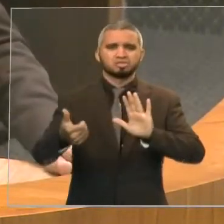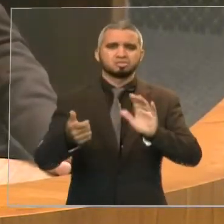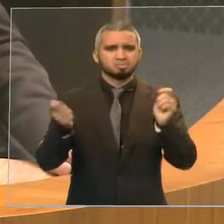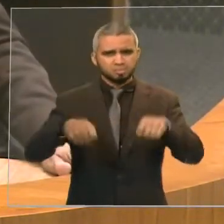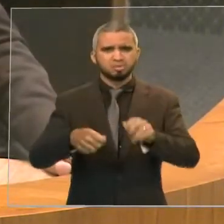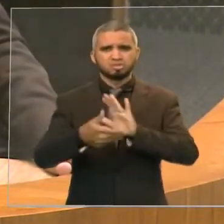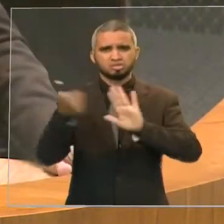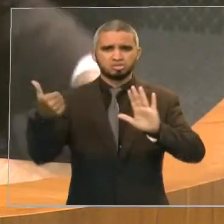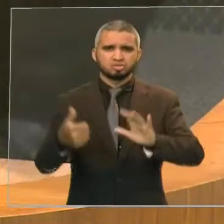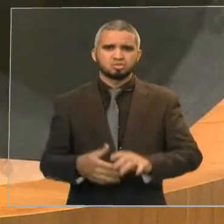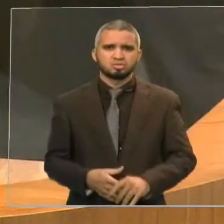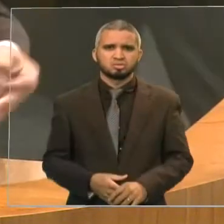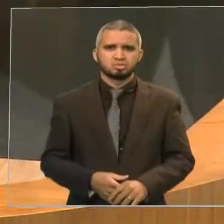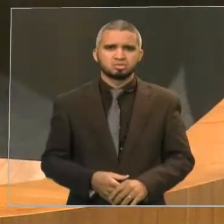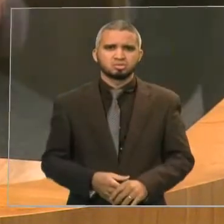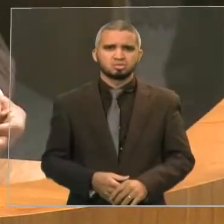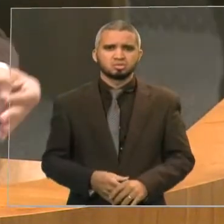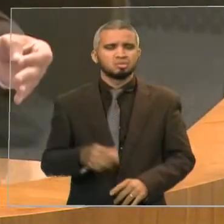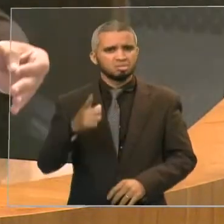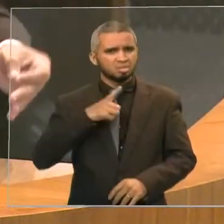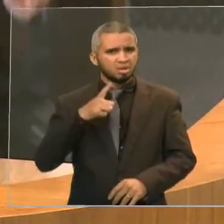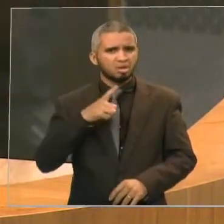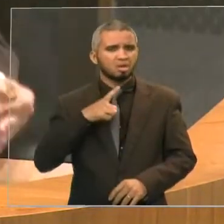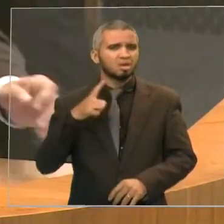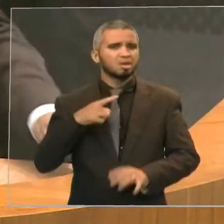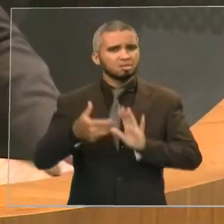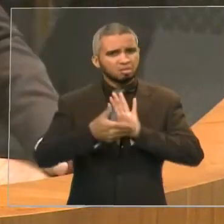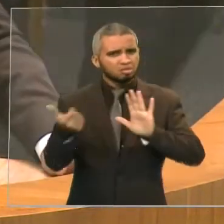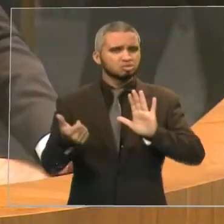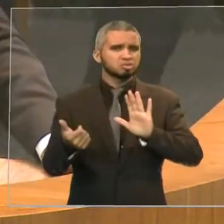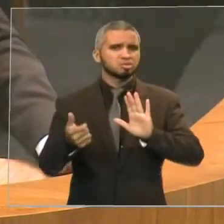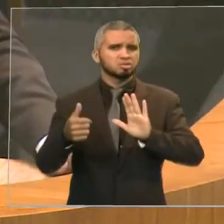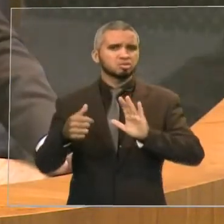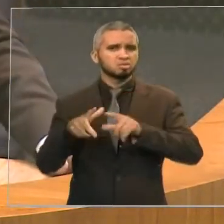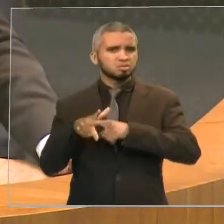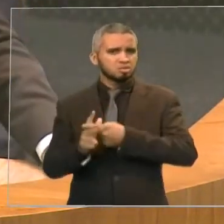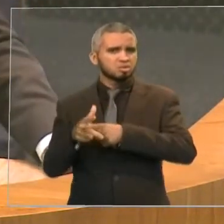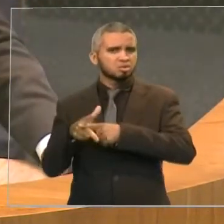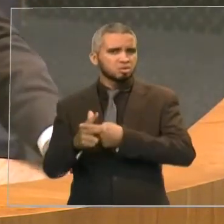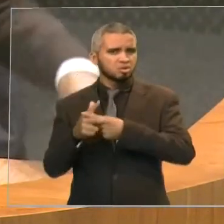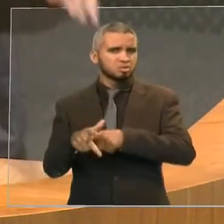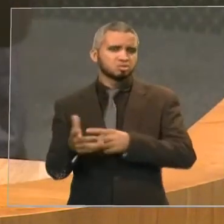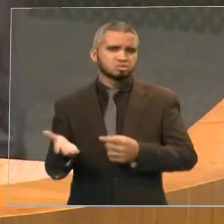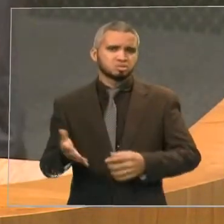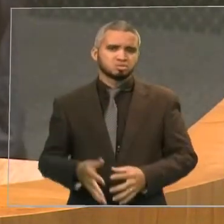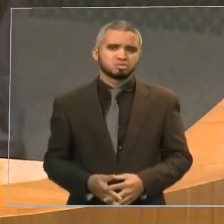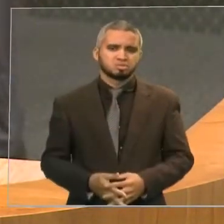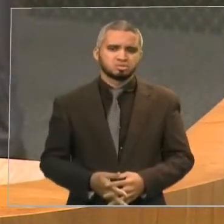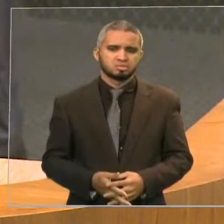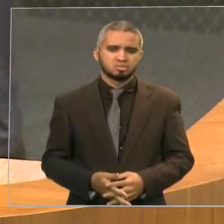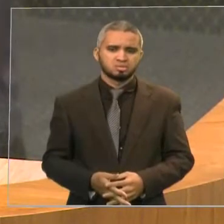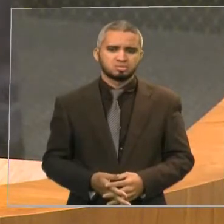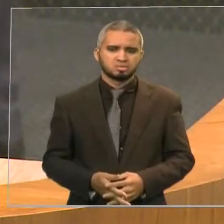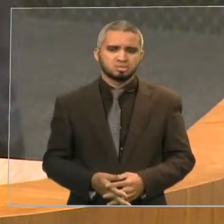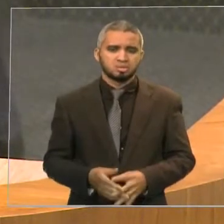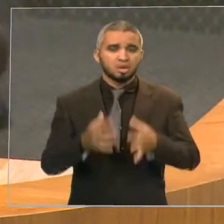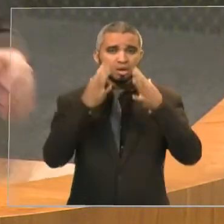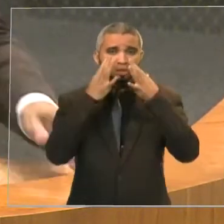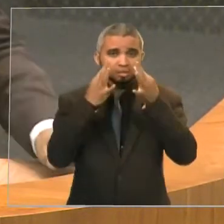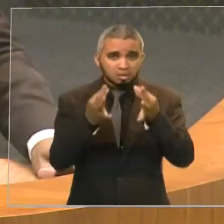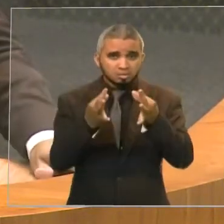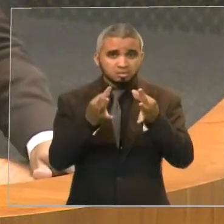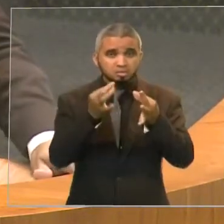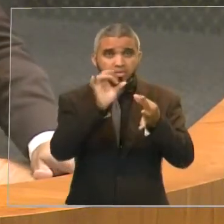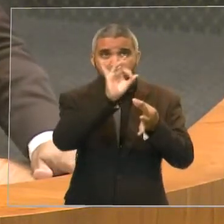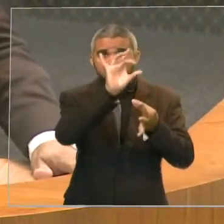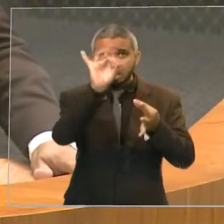tempo. Ainda dá tempo de corrigir essa arbitrariedade. Diante do olhar atento de cada